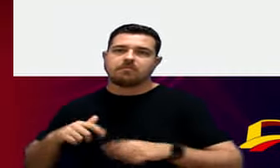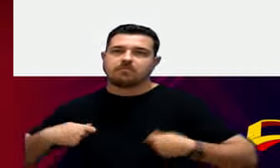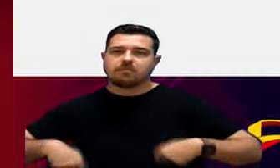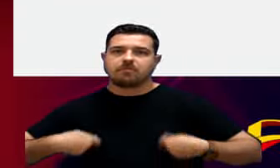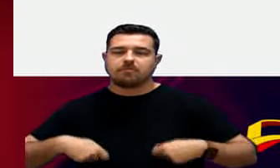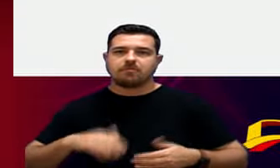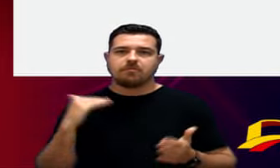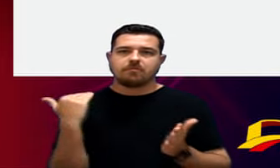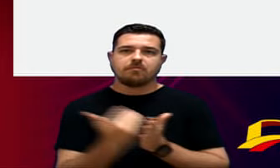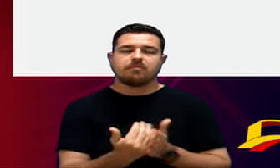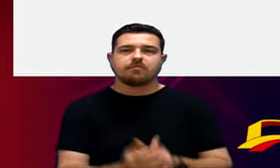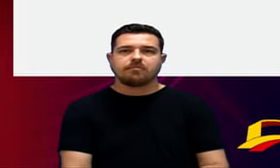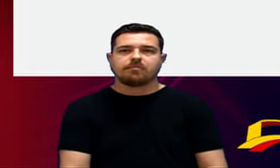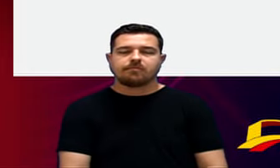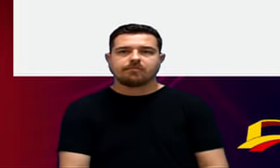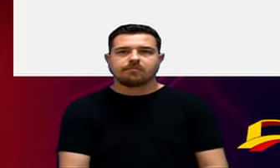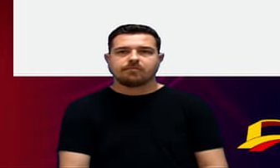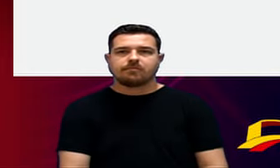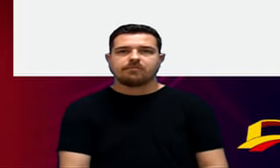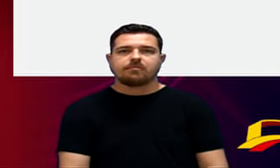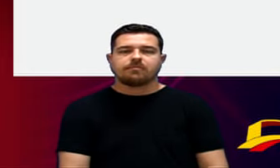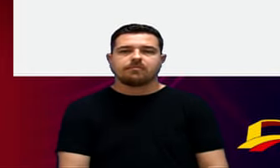coisa avar